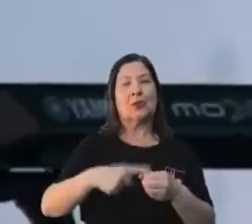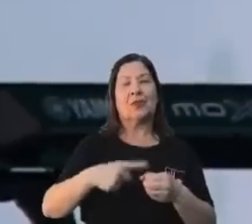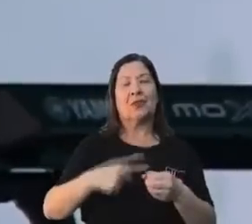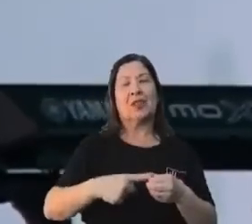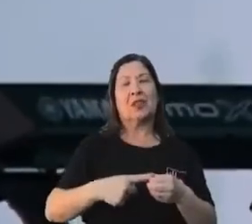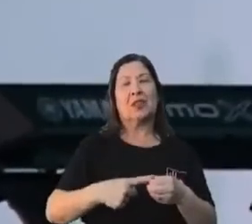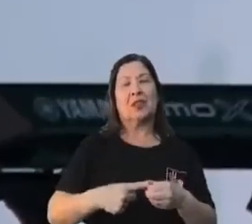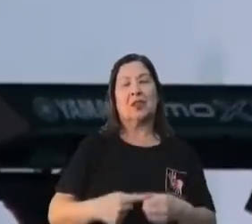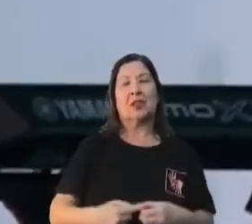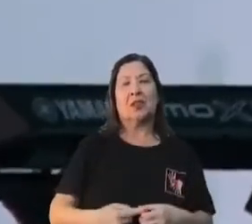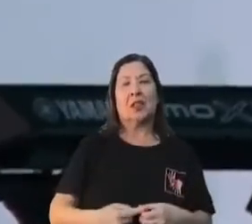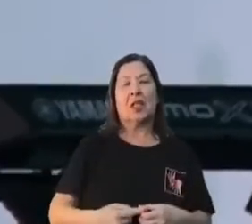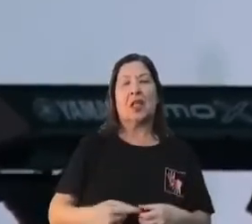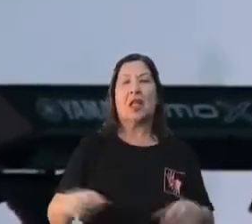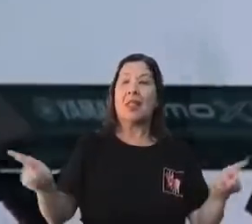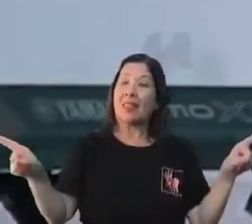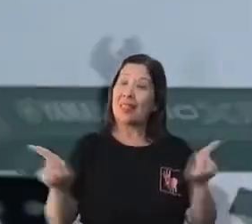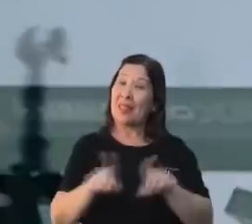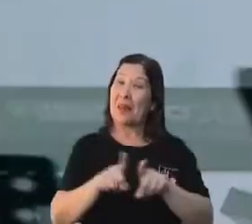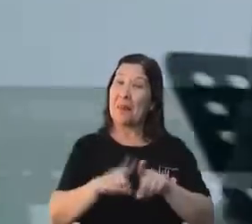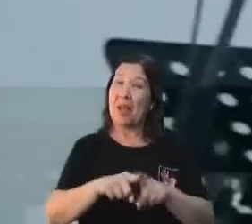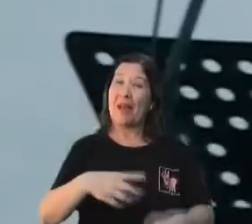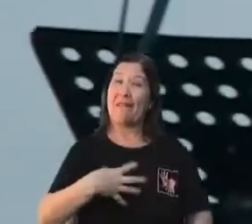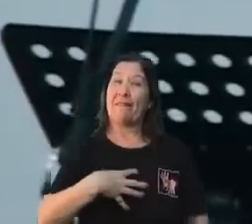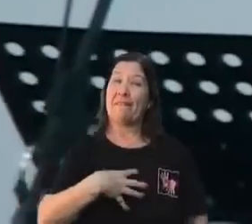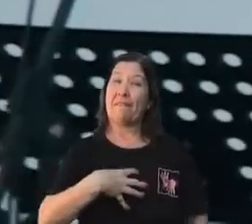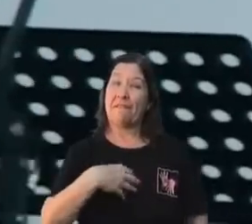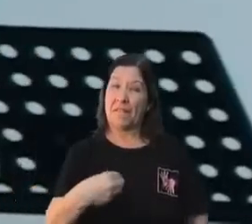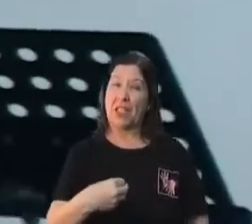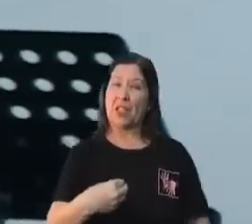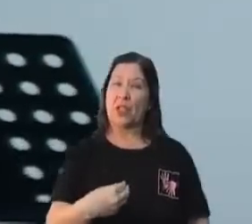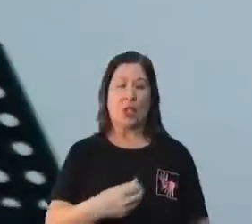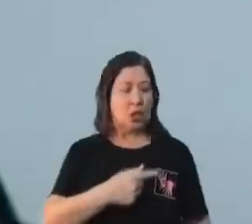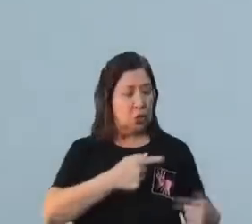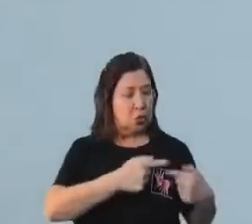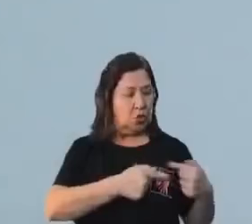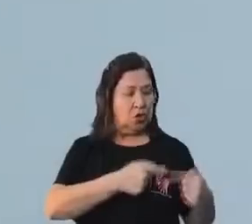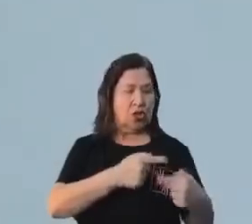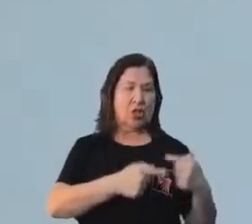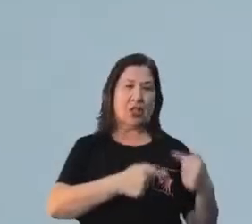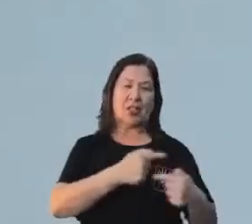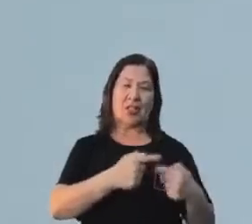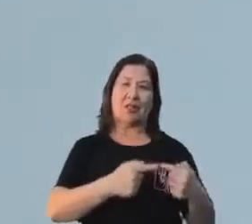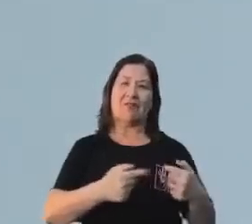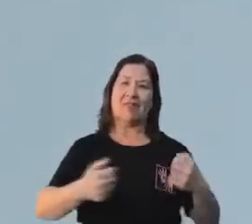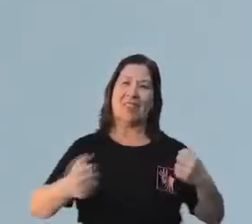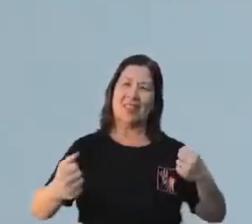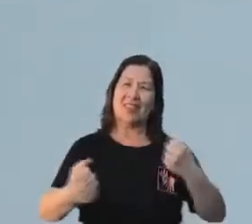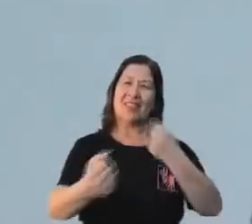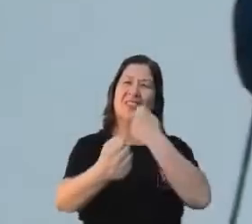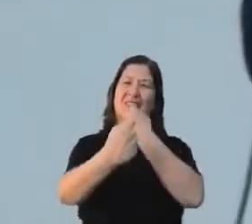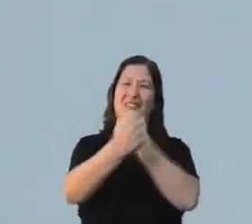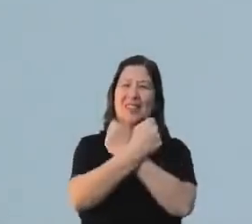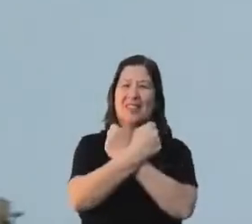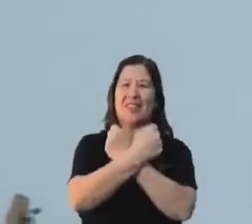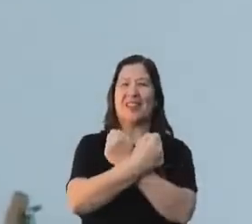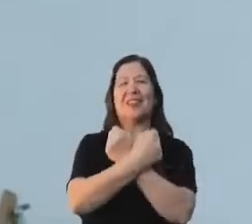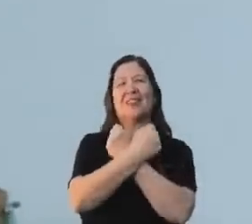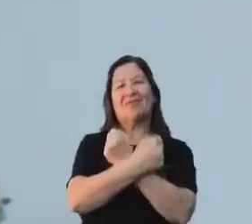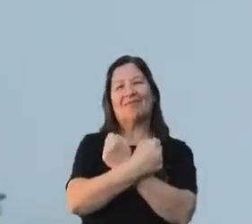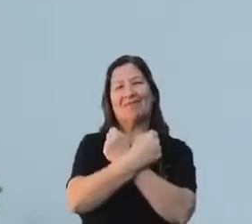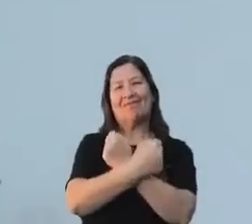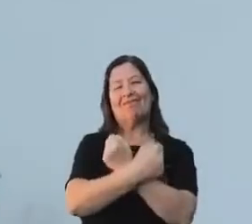filhos que tu gerares serão feitos escravos, e tem mais, esses filhos vão se